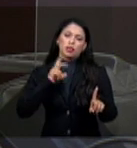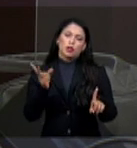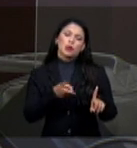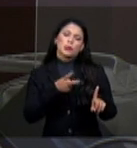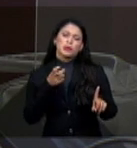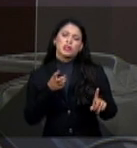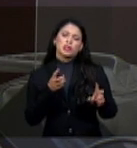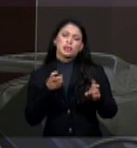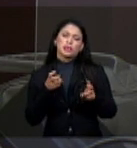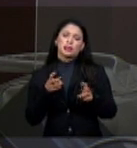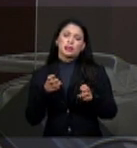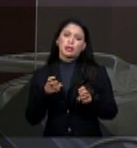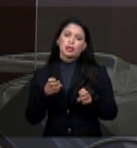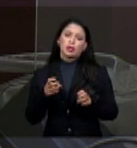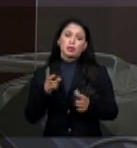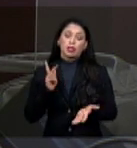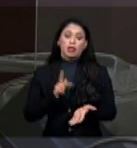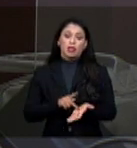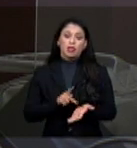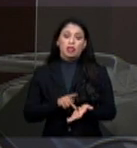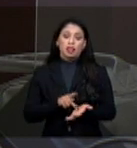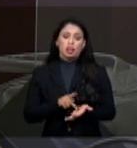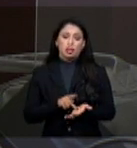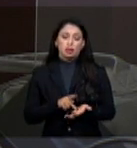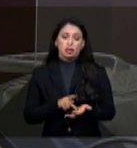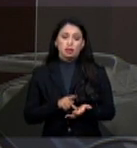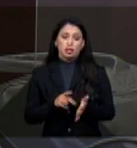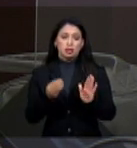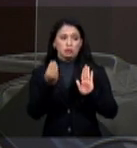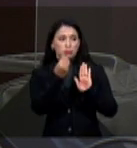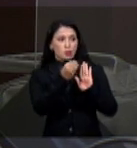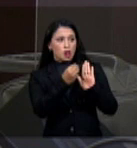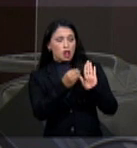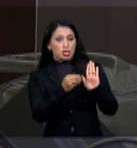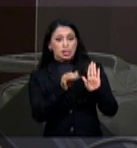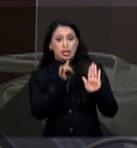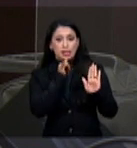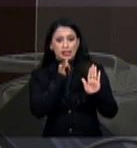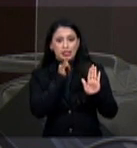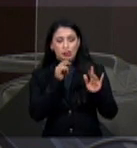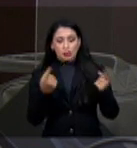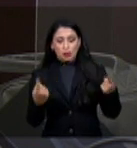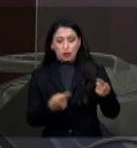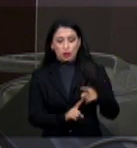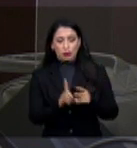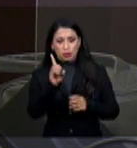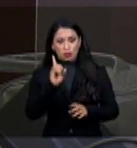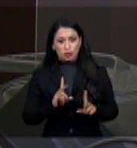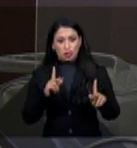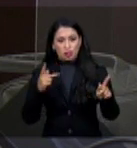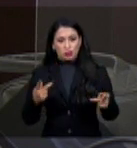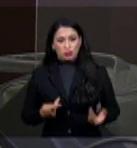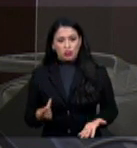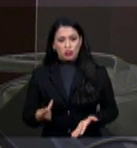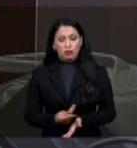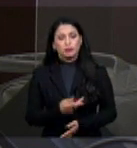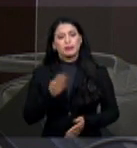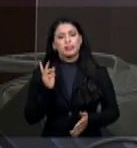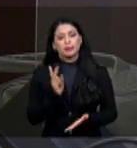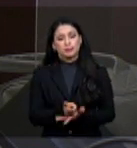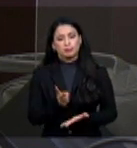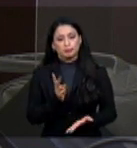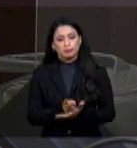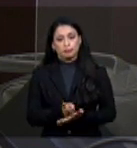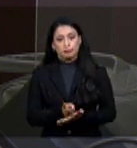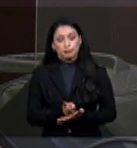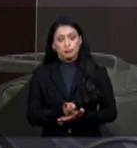realidade vivenciada me dá nítidos exemplos de que violações de direitos humanos estão ocorrendo cotidianamente.